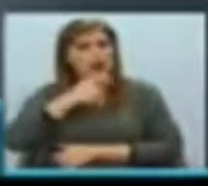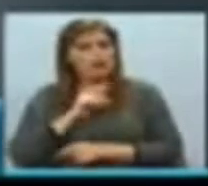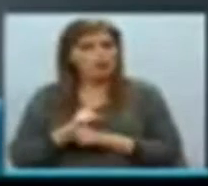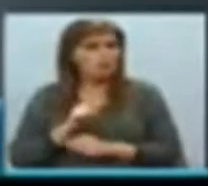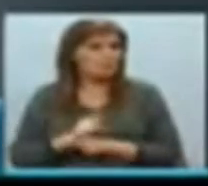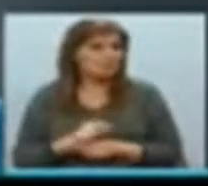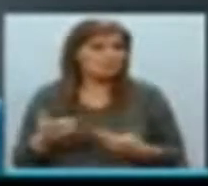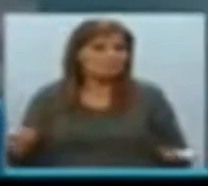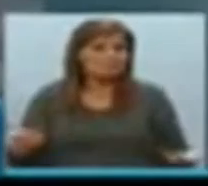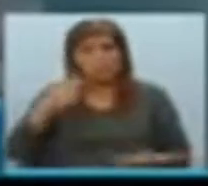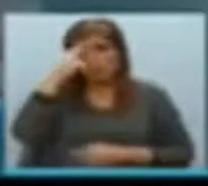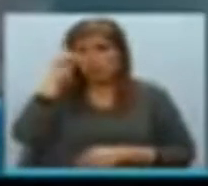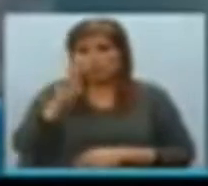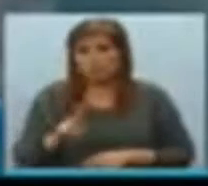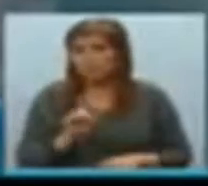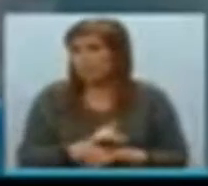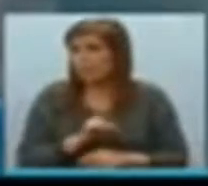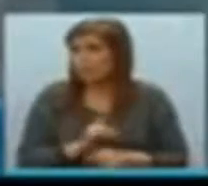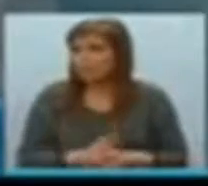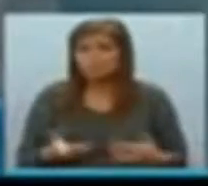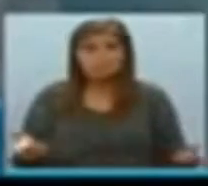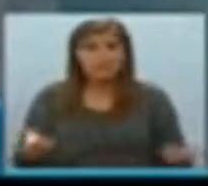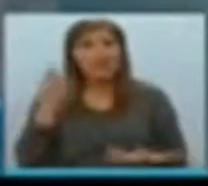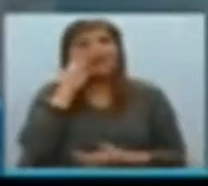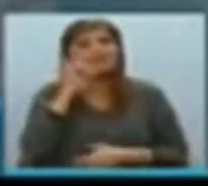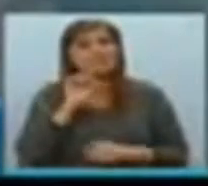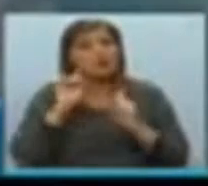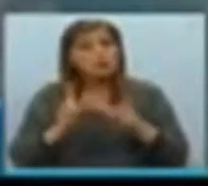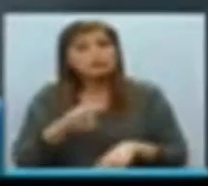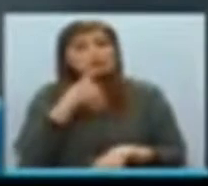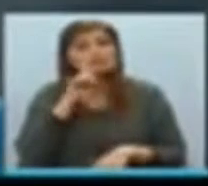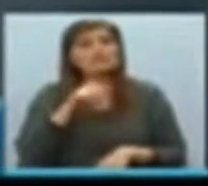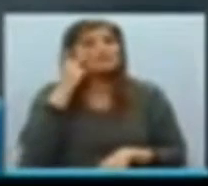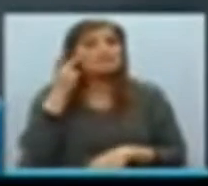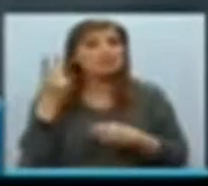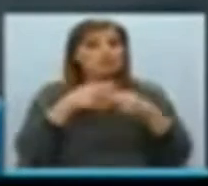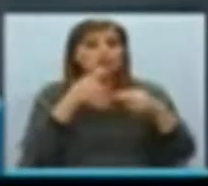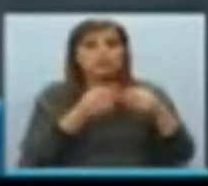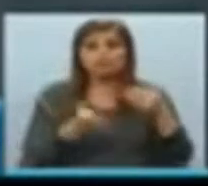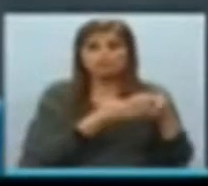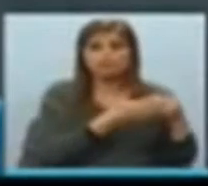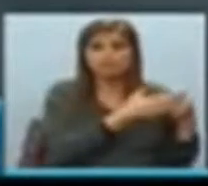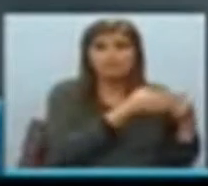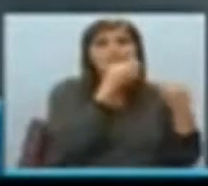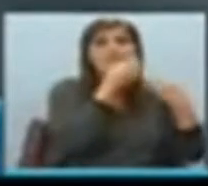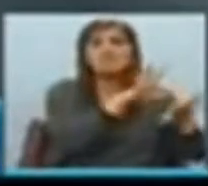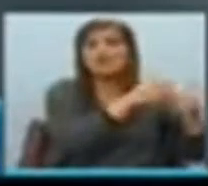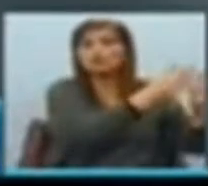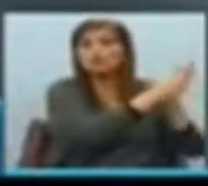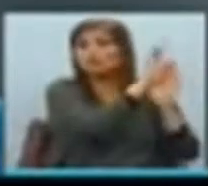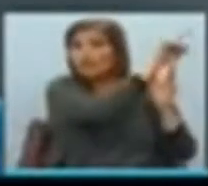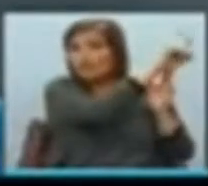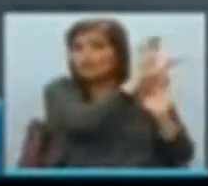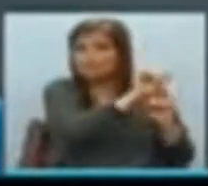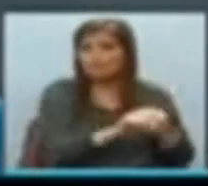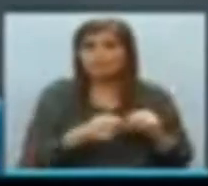mesmo espera o mesmo desespero de tentar recomeçar a vida as fronteiras fechadas farão tudo lá também taiwan e é incrível que eu não